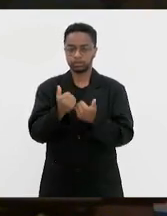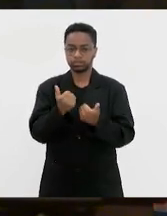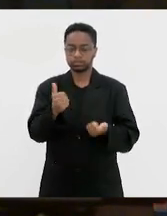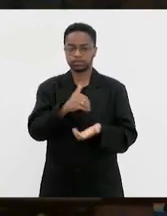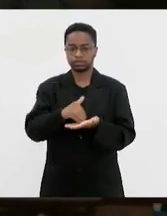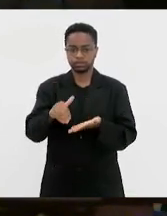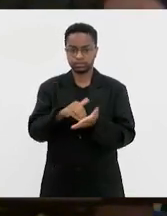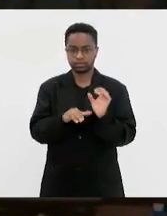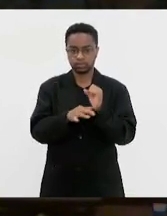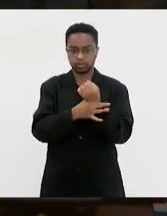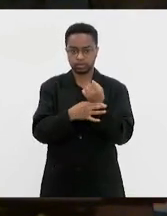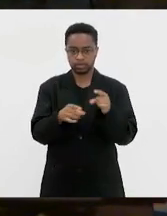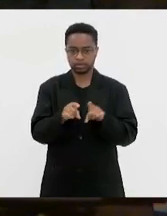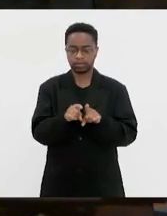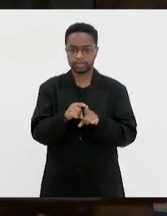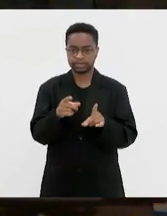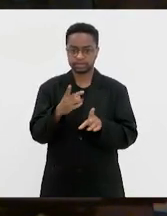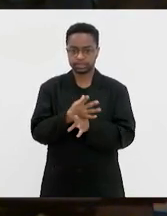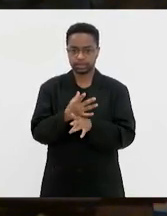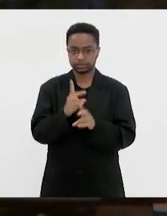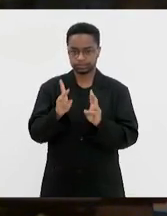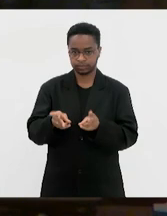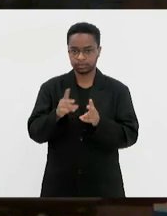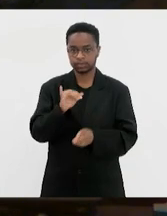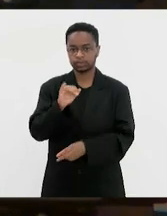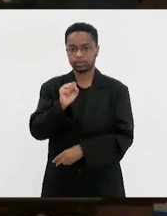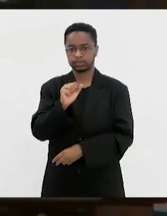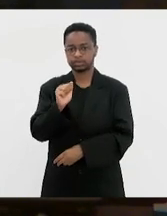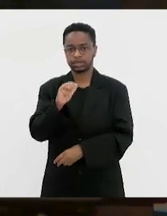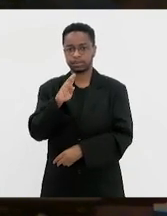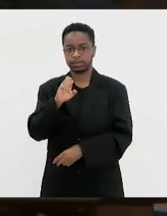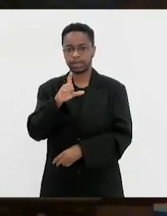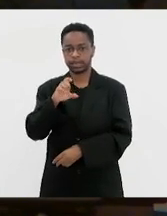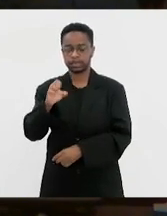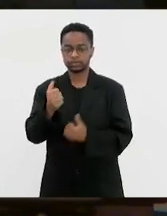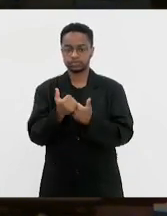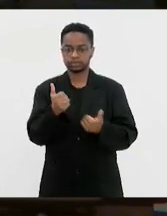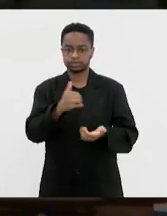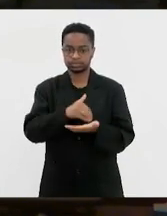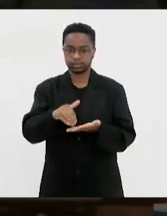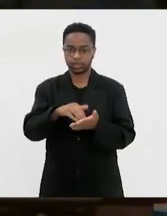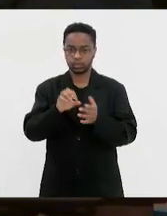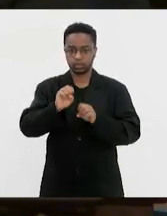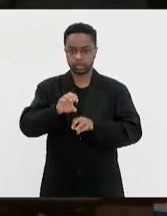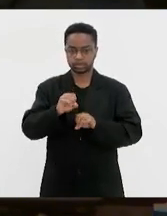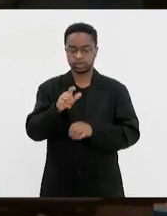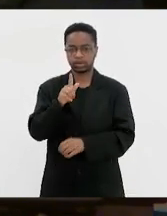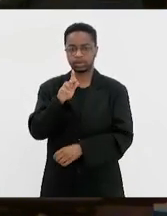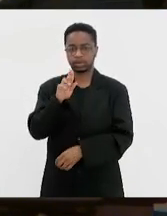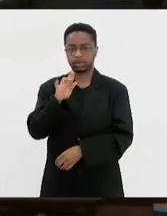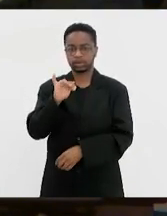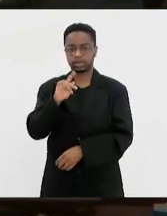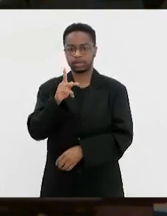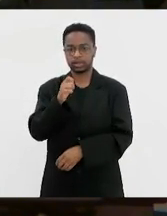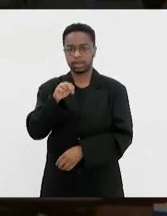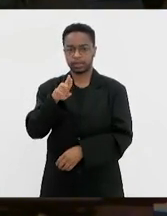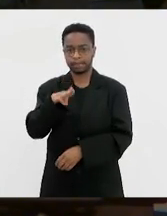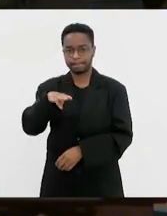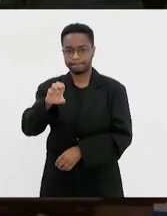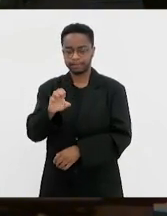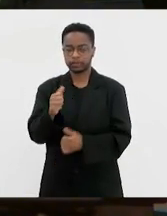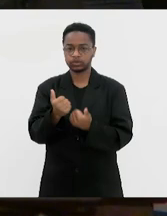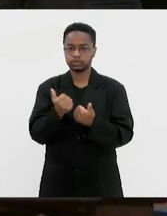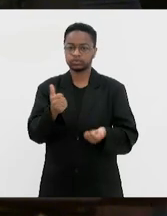Mesquita. Isabelle Guimarães, subsecretária de Educação. Guilherme Silva Barra, subsecretária de Segurança e